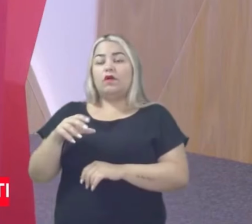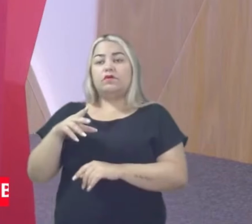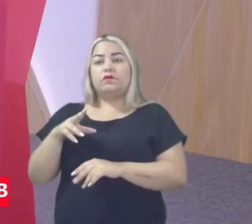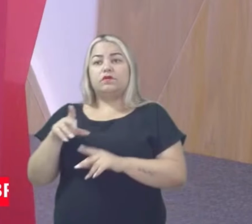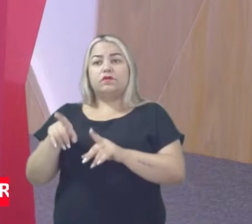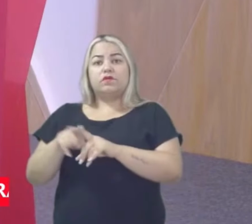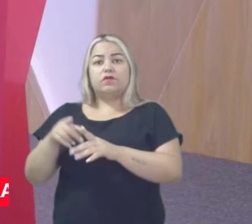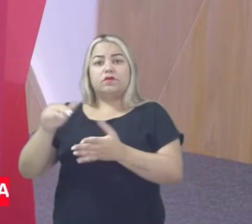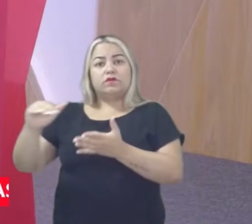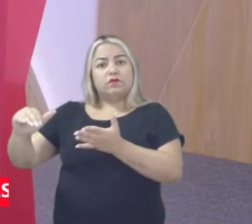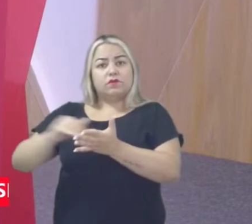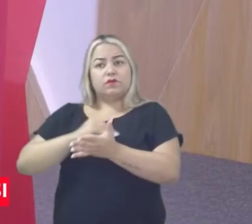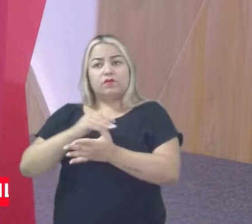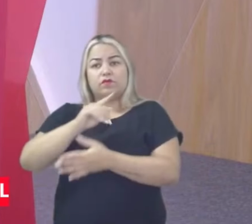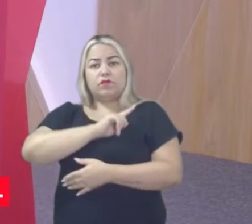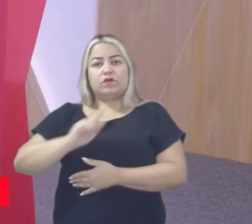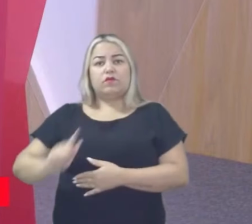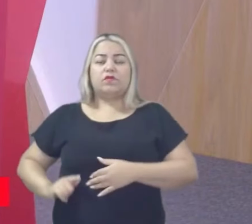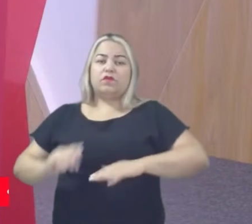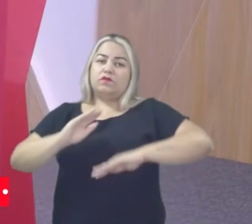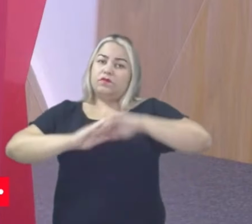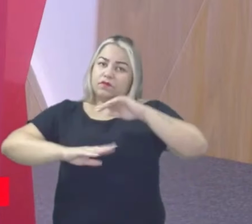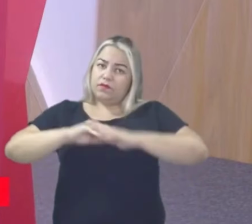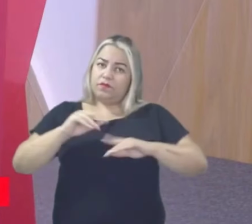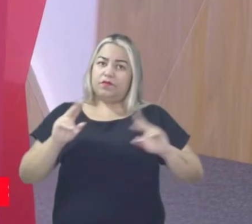governador e o secretário Derrite sobre essa prática?